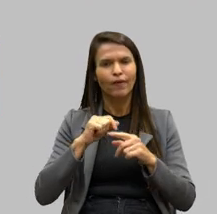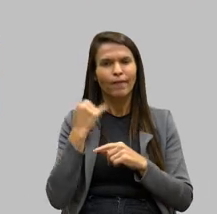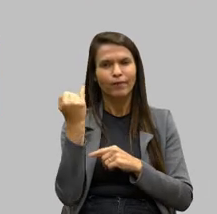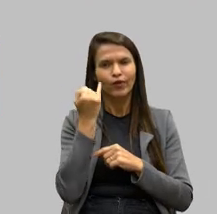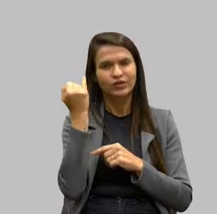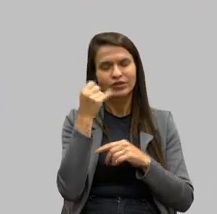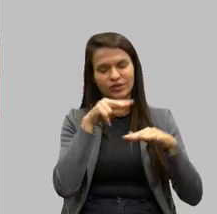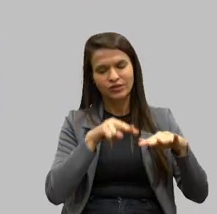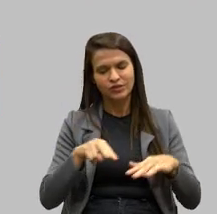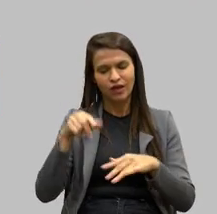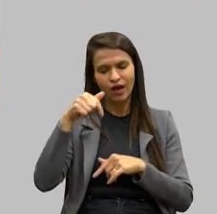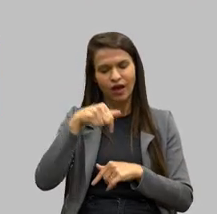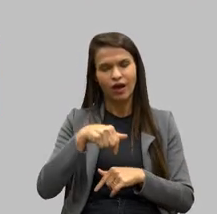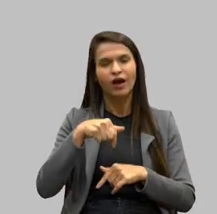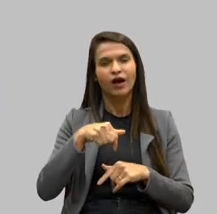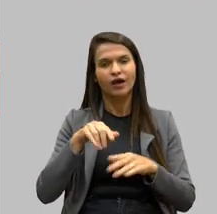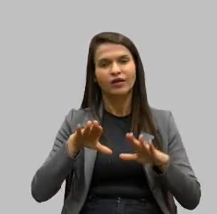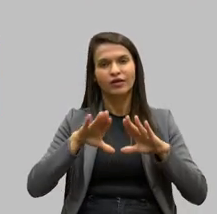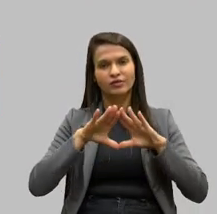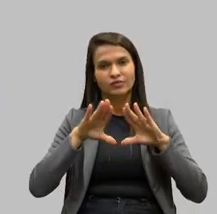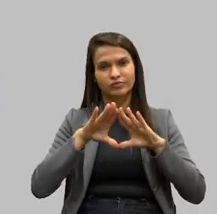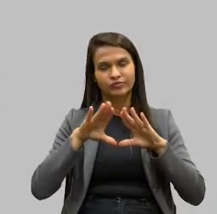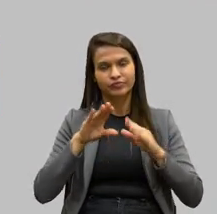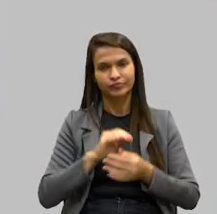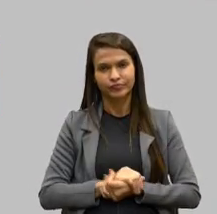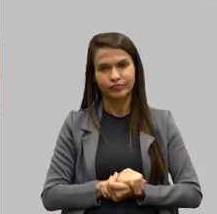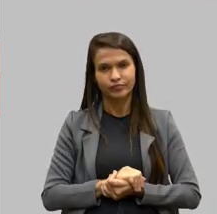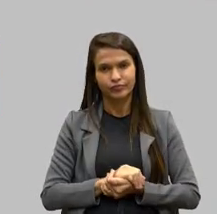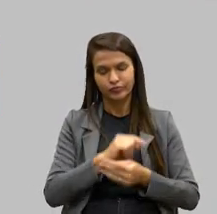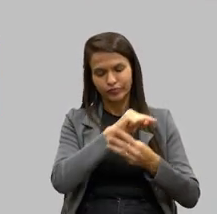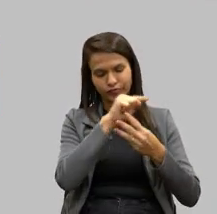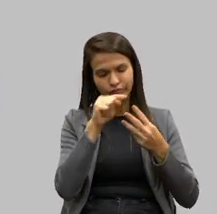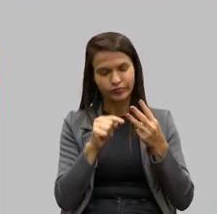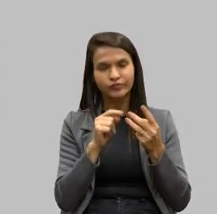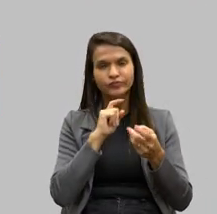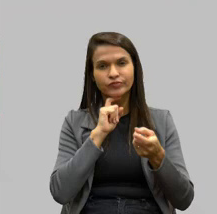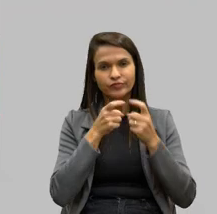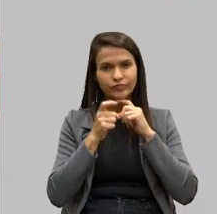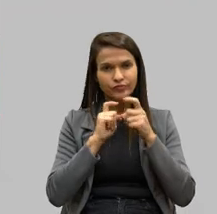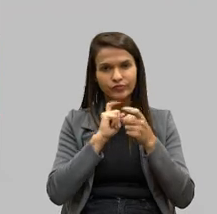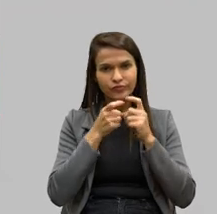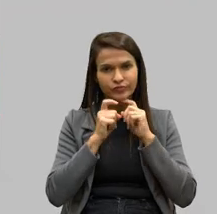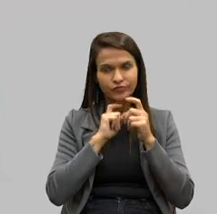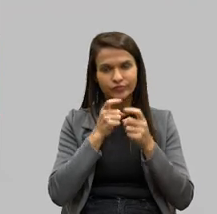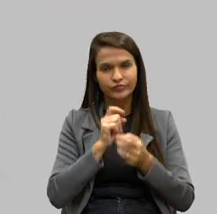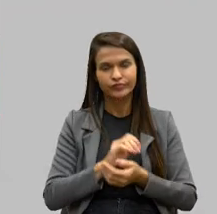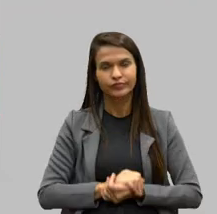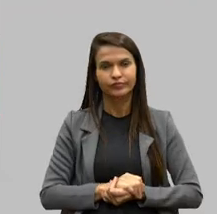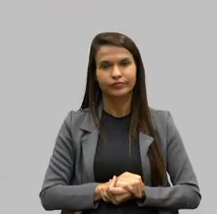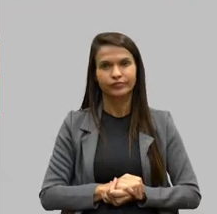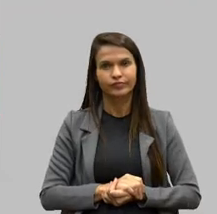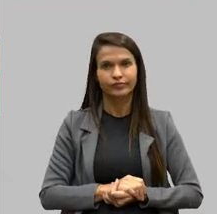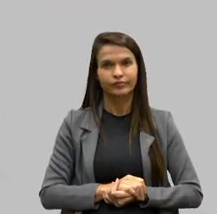durante a semana, aqui nas comissões da Assembleia Legislativa. Então, esses três pontos. Cezé, que somar docentes da UENG.